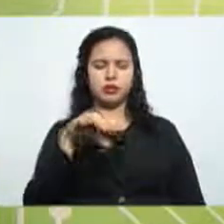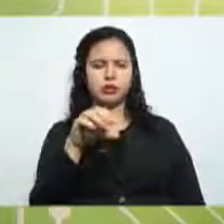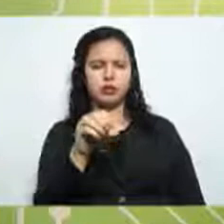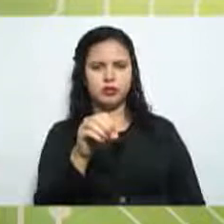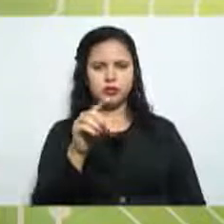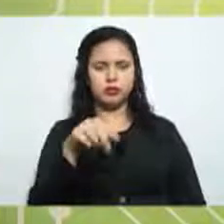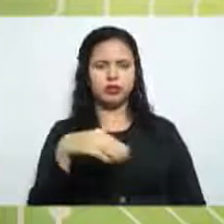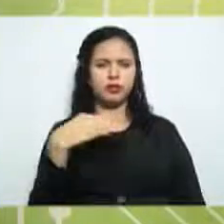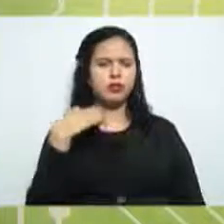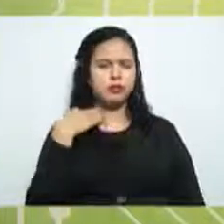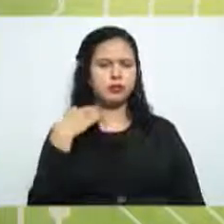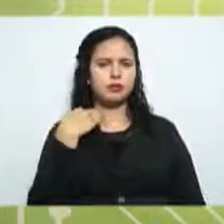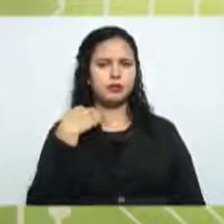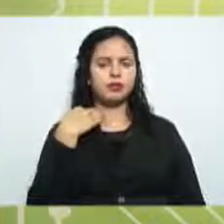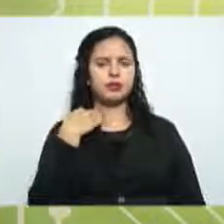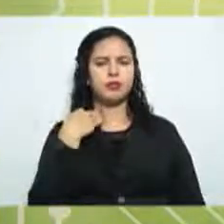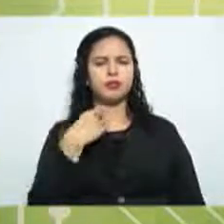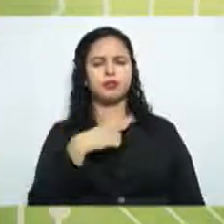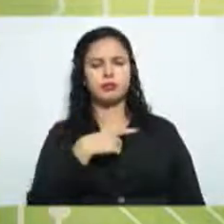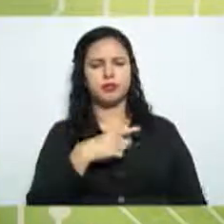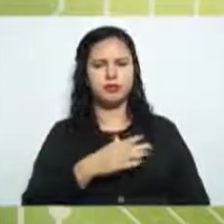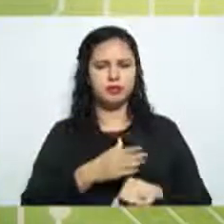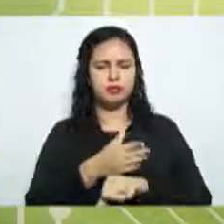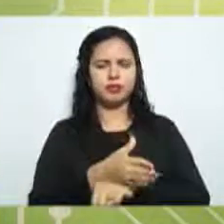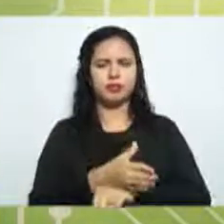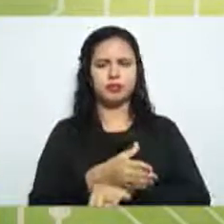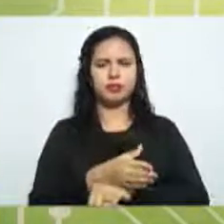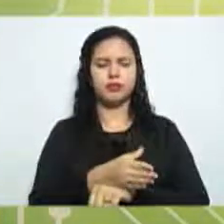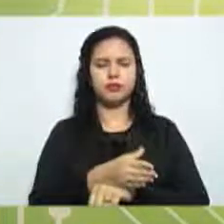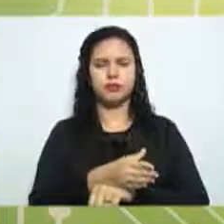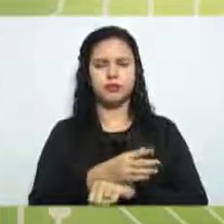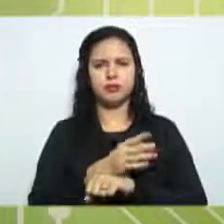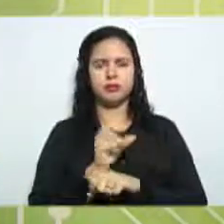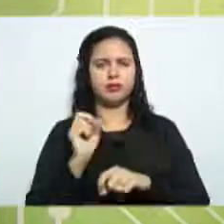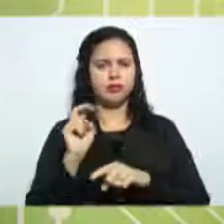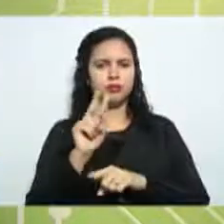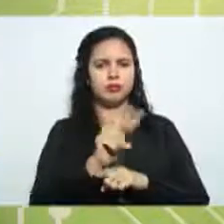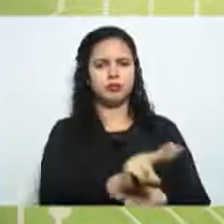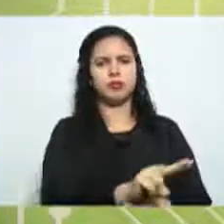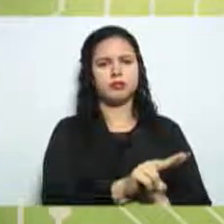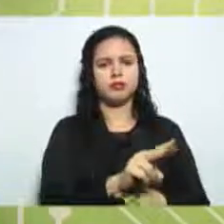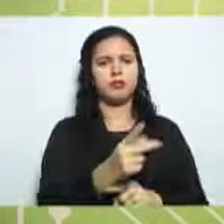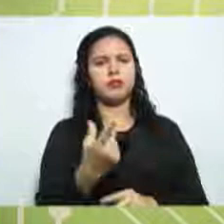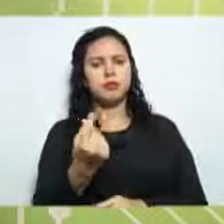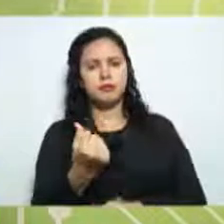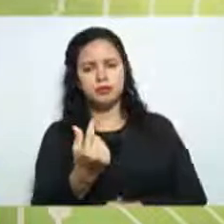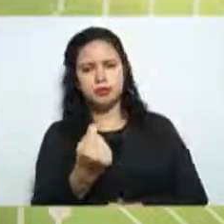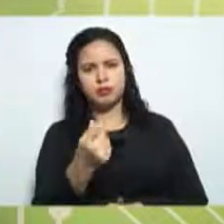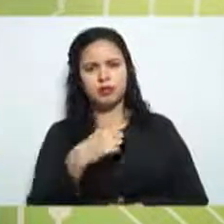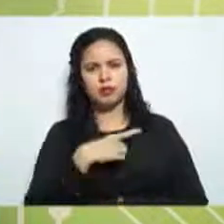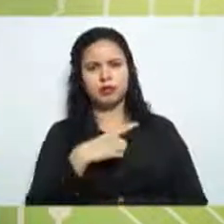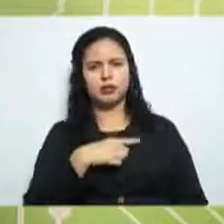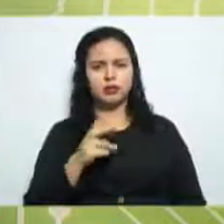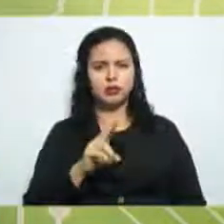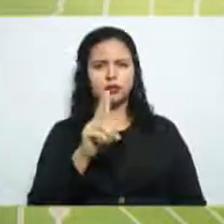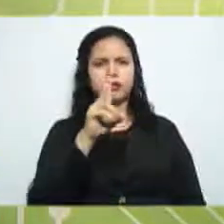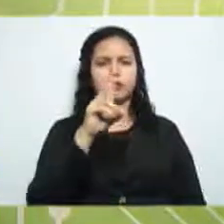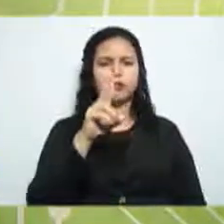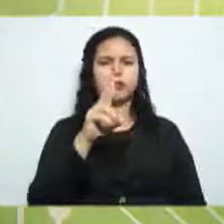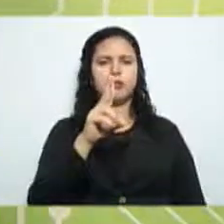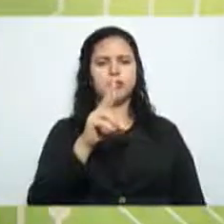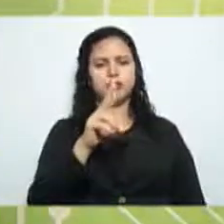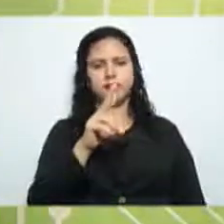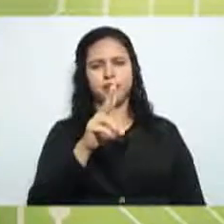banco BASA acessa esse FNO para conceder empréstimos. Esses empréstimos têm valores muito